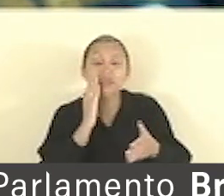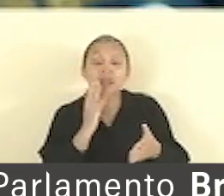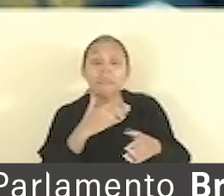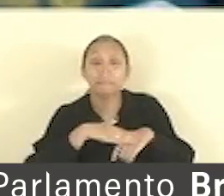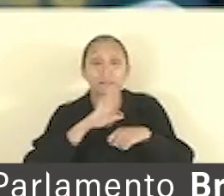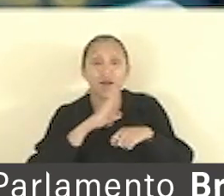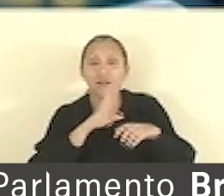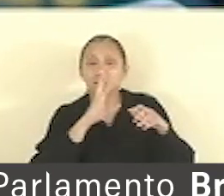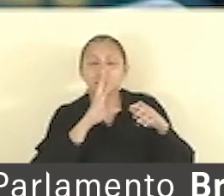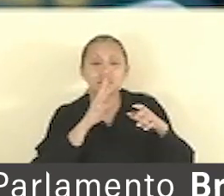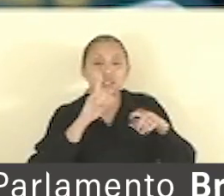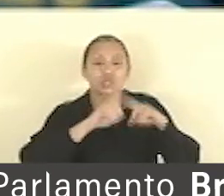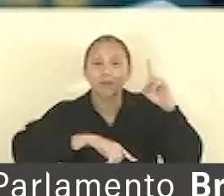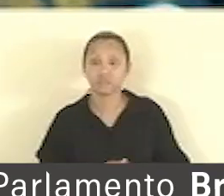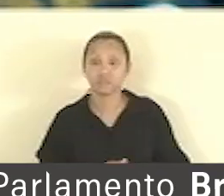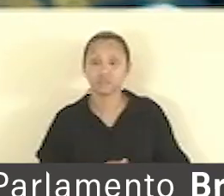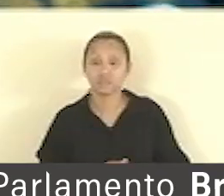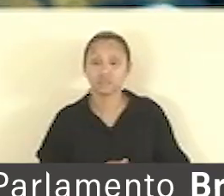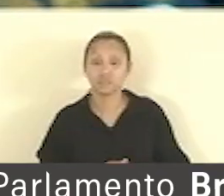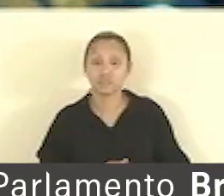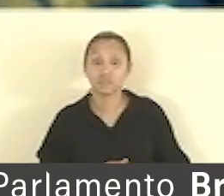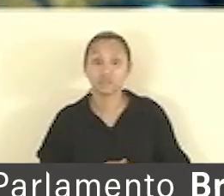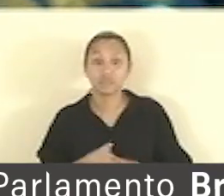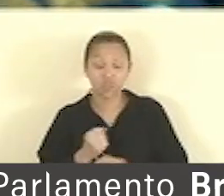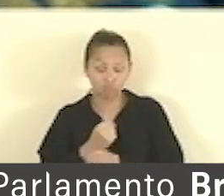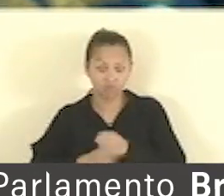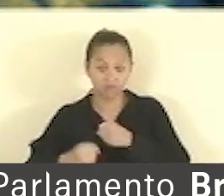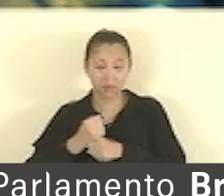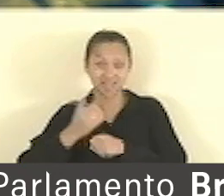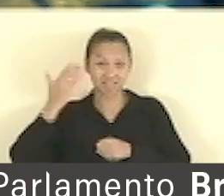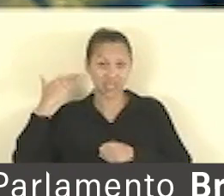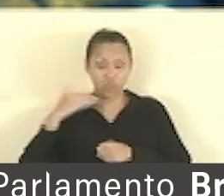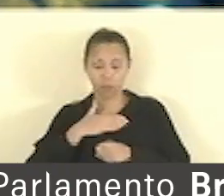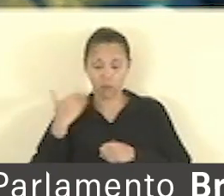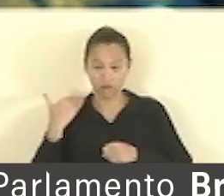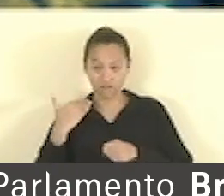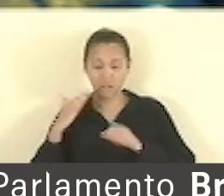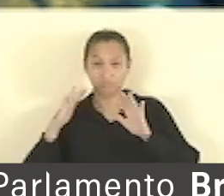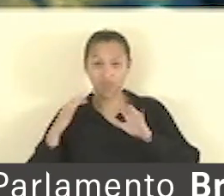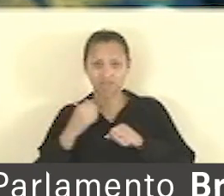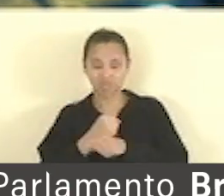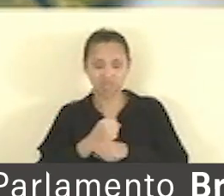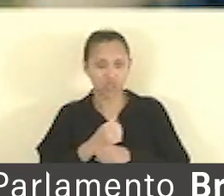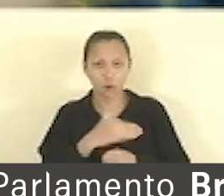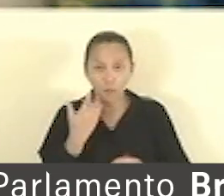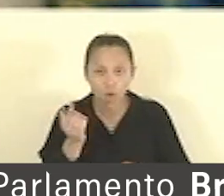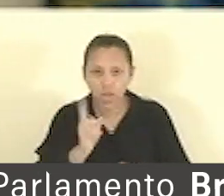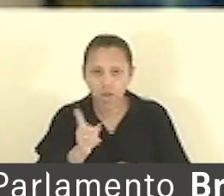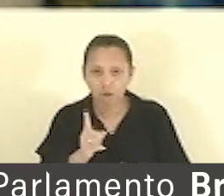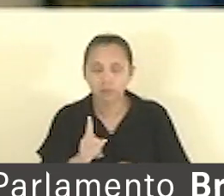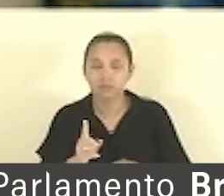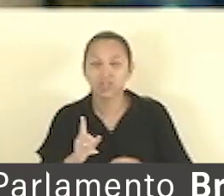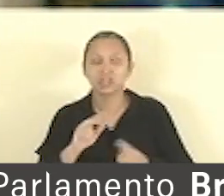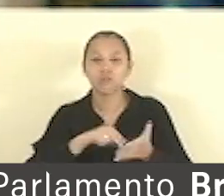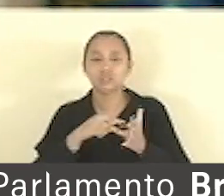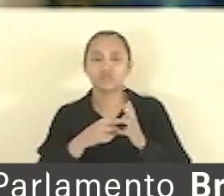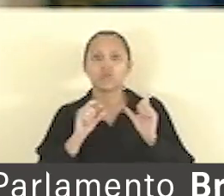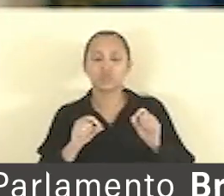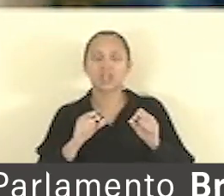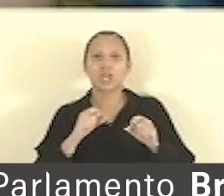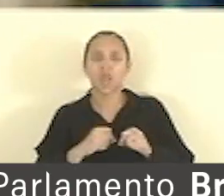então eu tenho vontade de falar. Ano passado eu morri, mas esse ano eu não morro. Então parece que todo